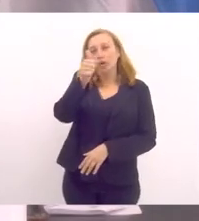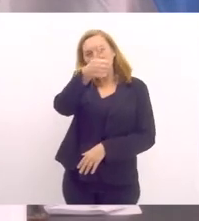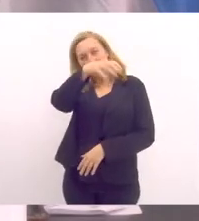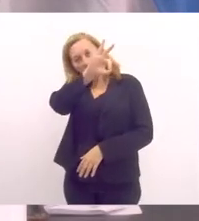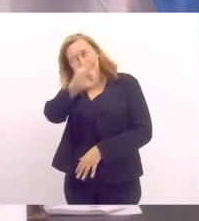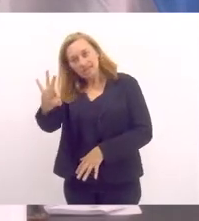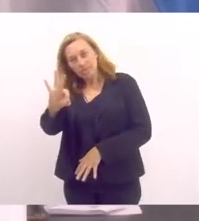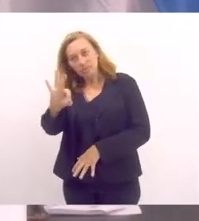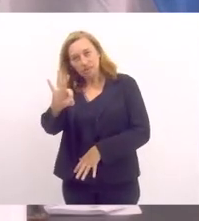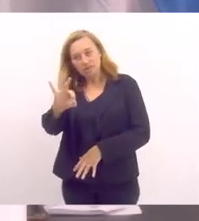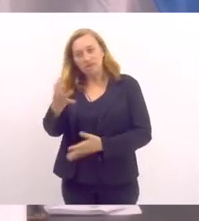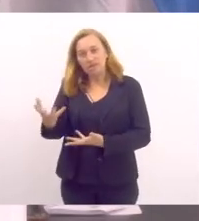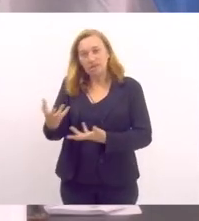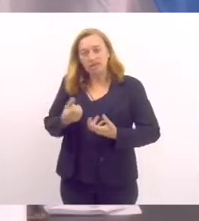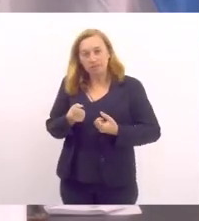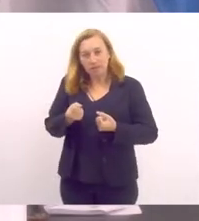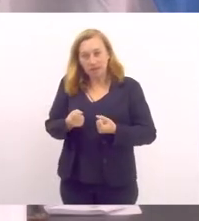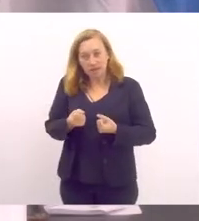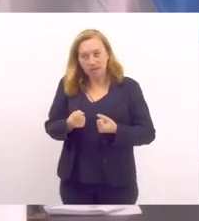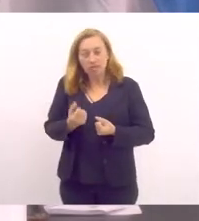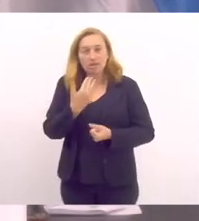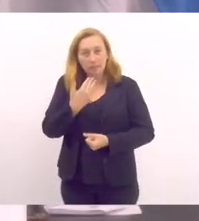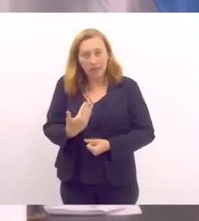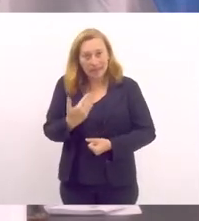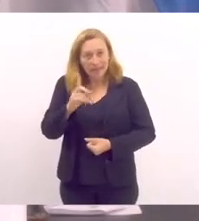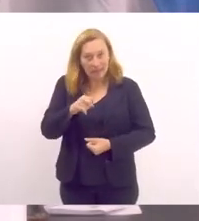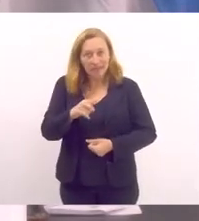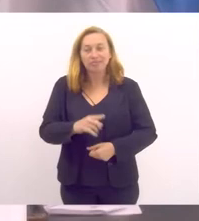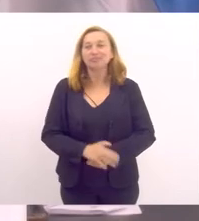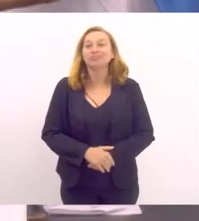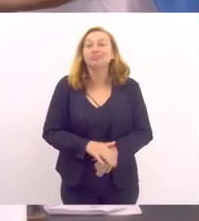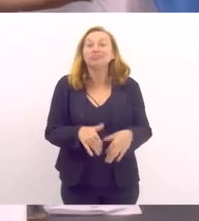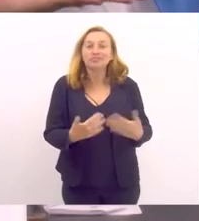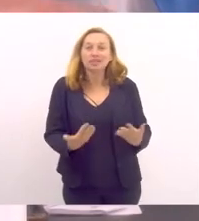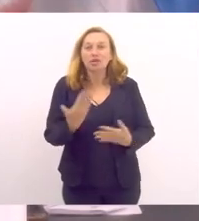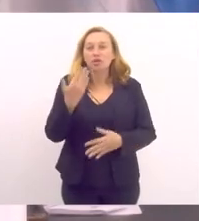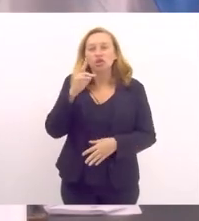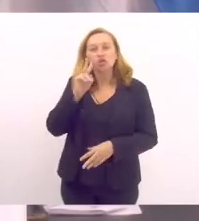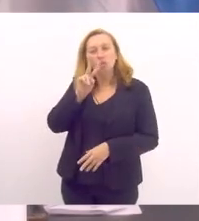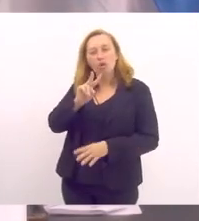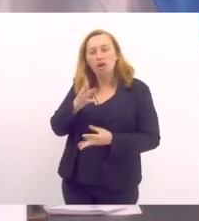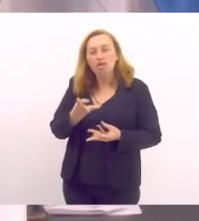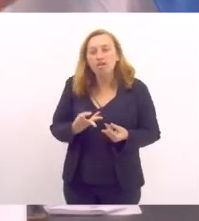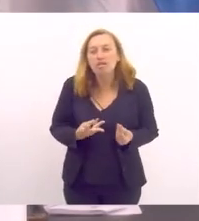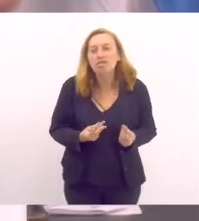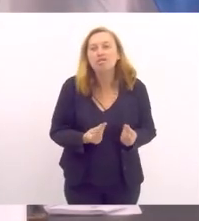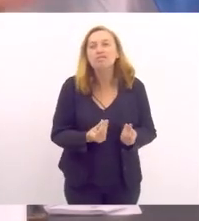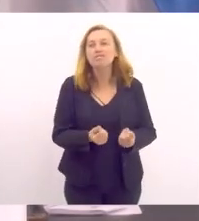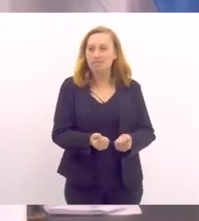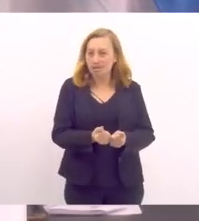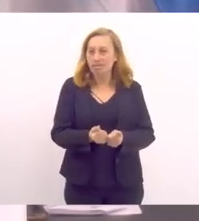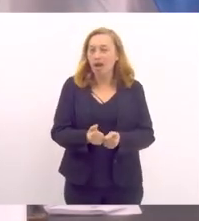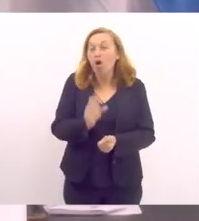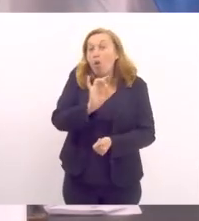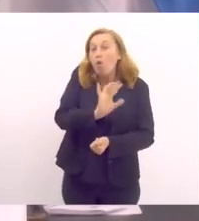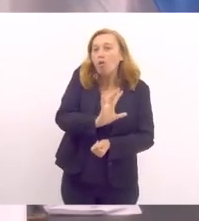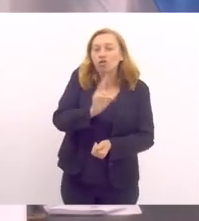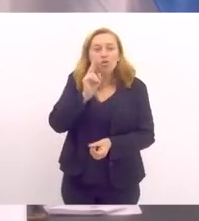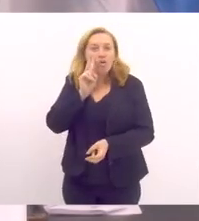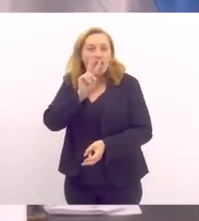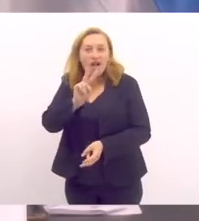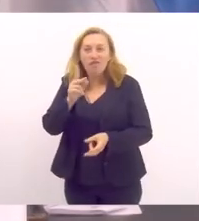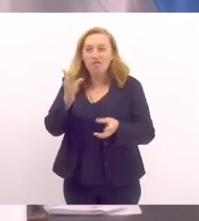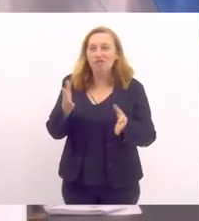totalidade de receber o que se pede. Mas eu acho que tendo um olhar sensível e realmente um olhar voltado para o